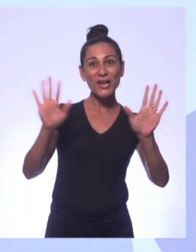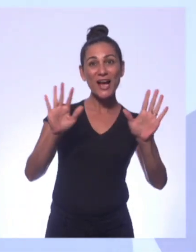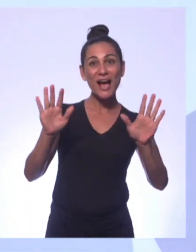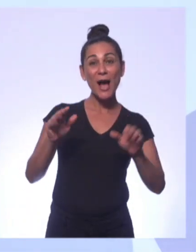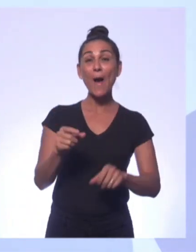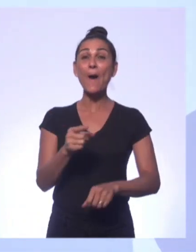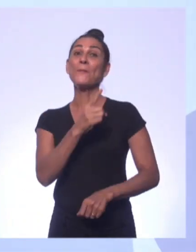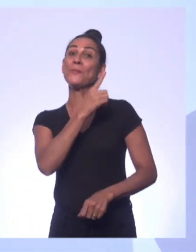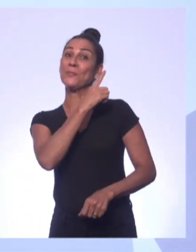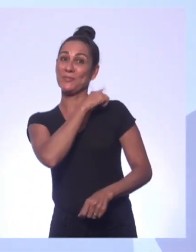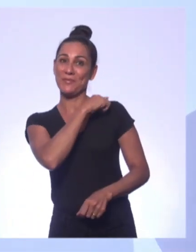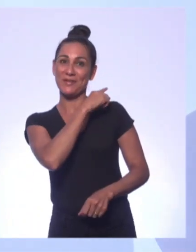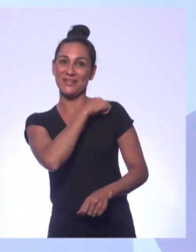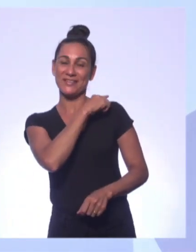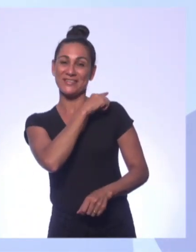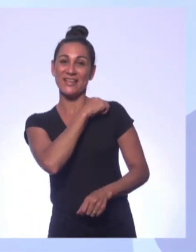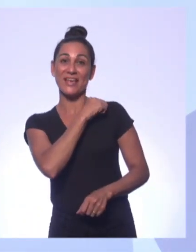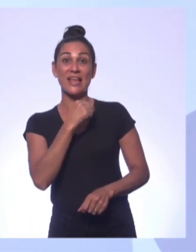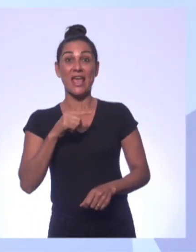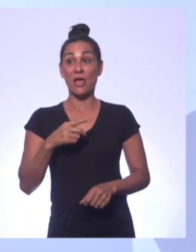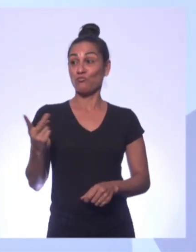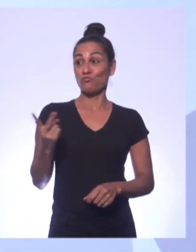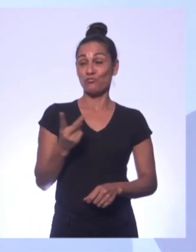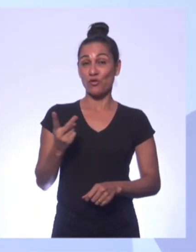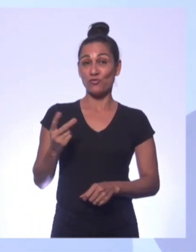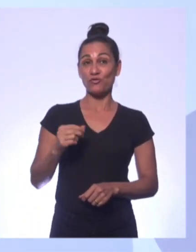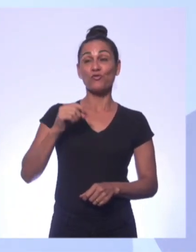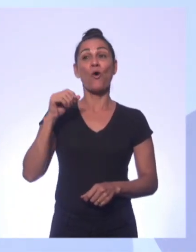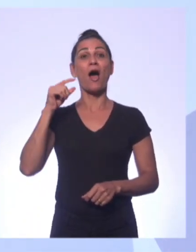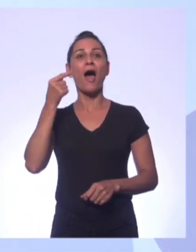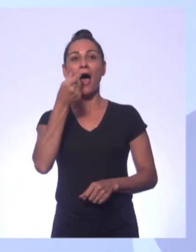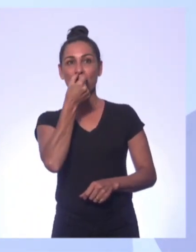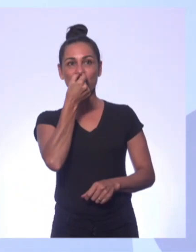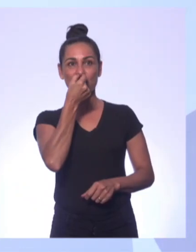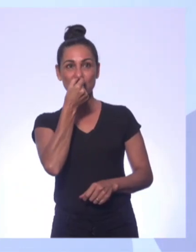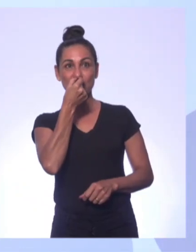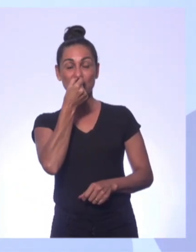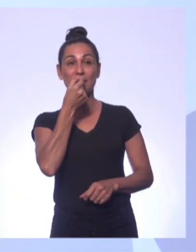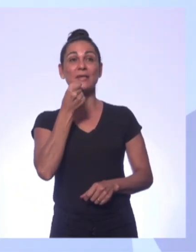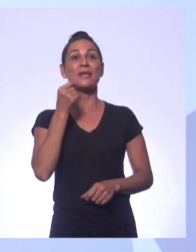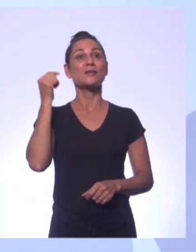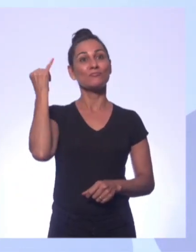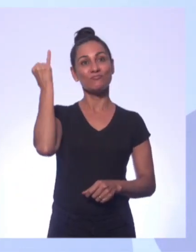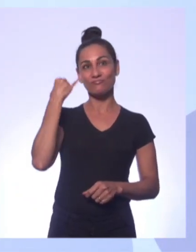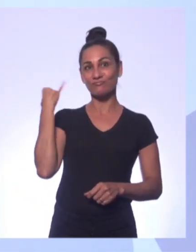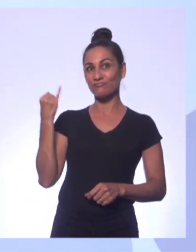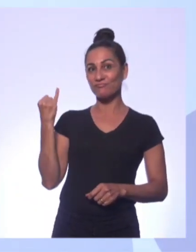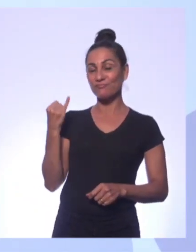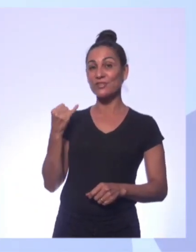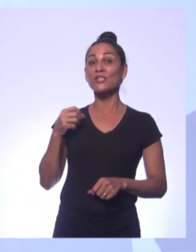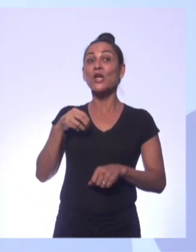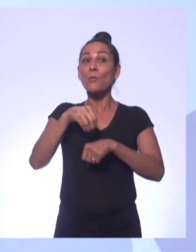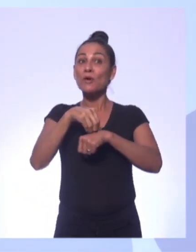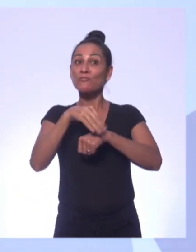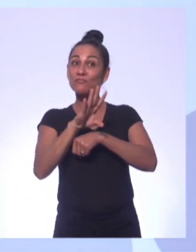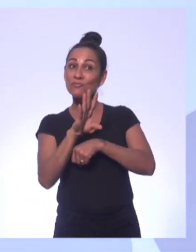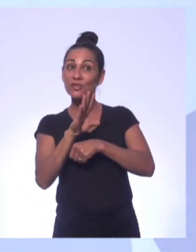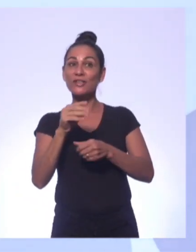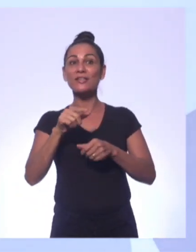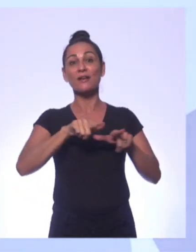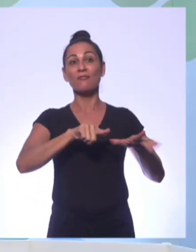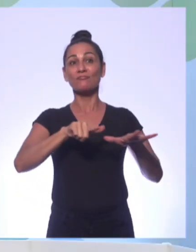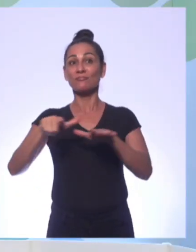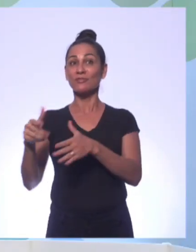Olá, primeira série do ensino médio. Eu e a Fabi estamos aqui para dar a deixa sobre a aula da semana que vem. E aí,